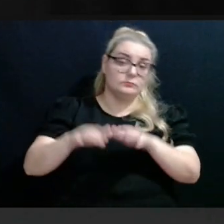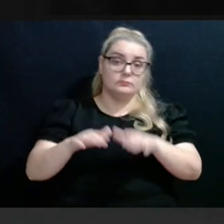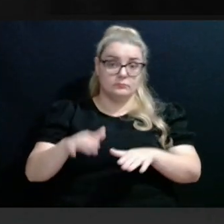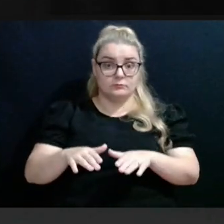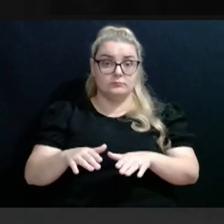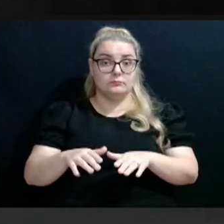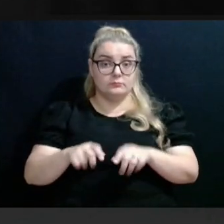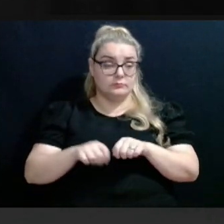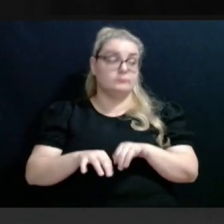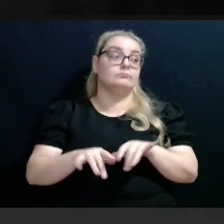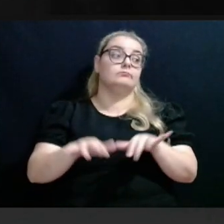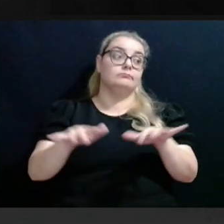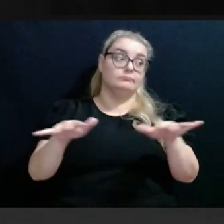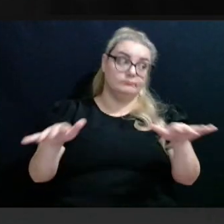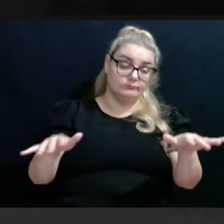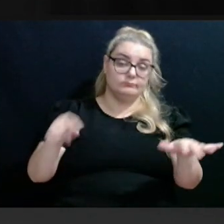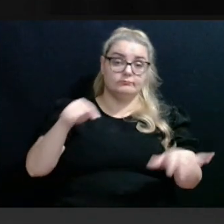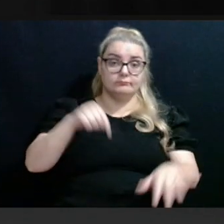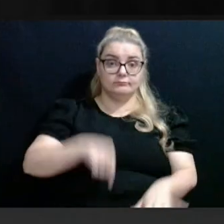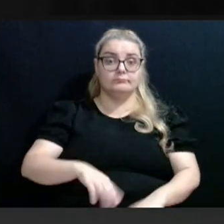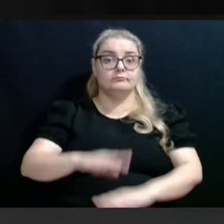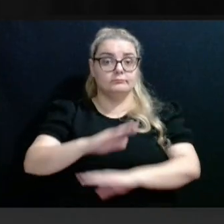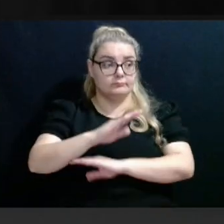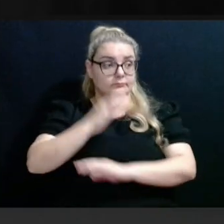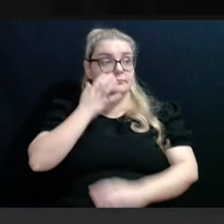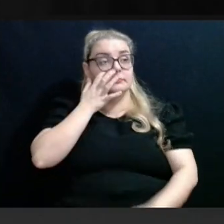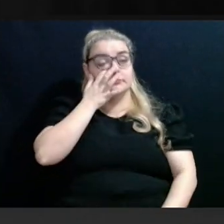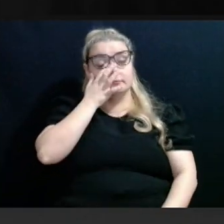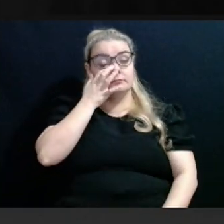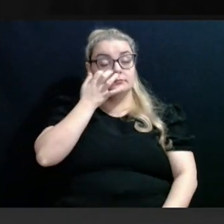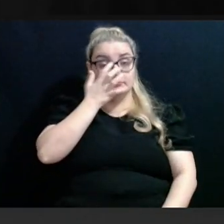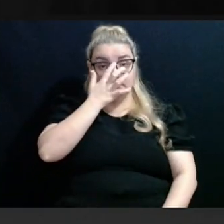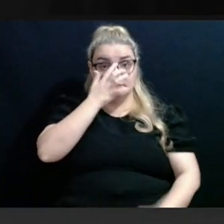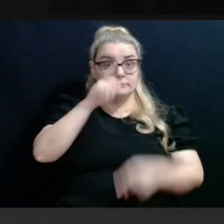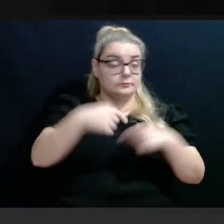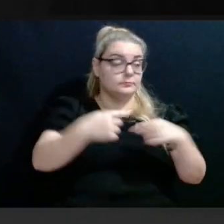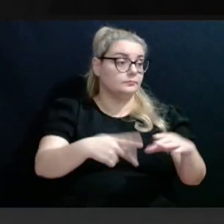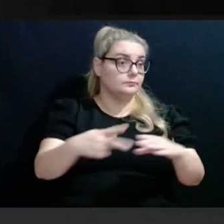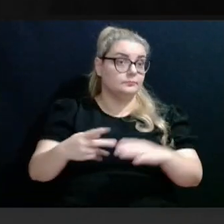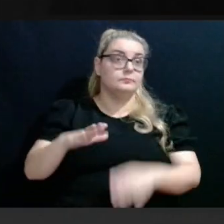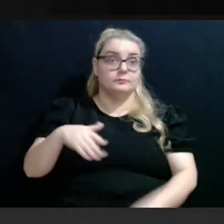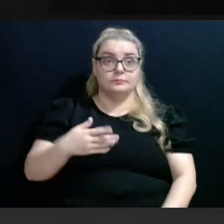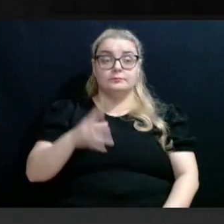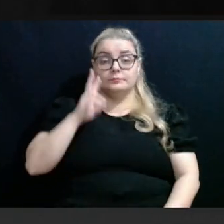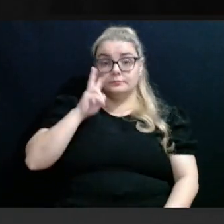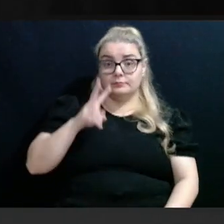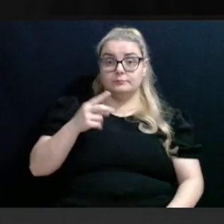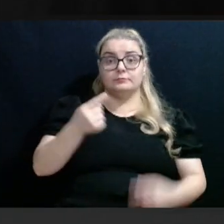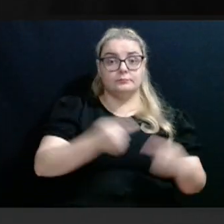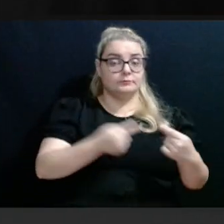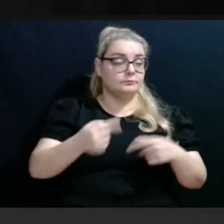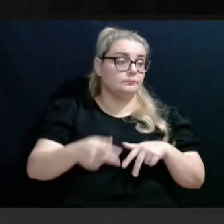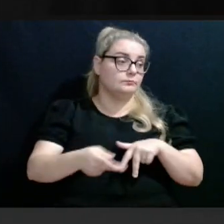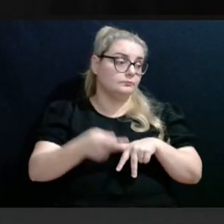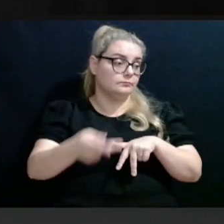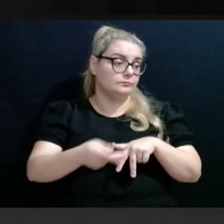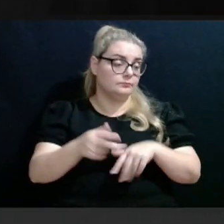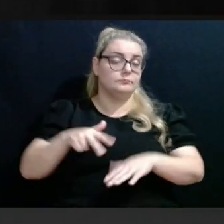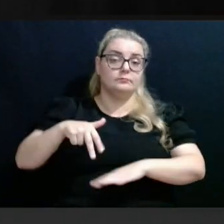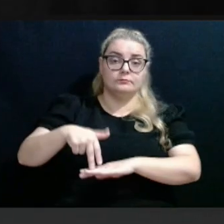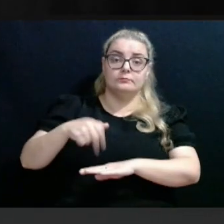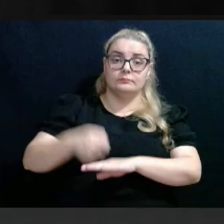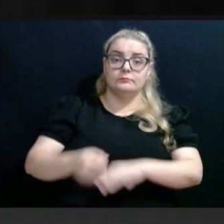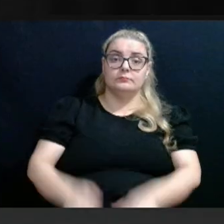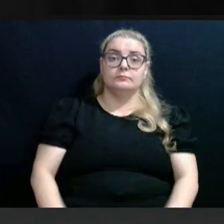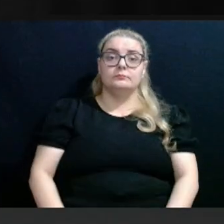reverbera aqui na Câmara, em outras casas parlamentares, quando a gente vê os discursos na tribuna. O